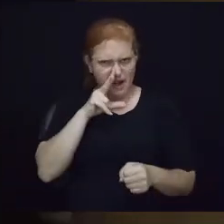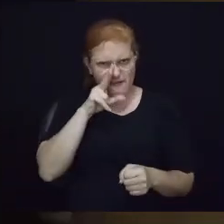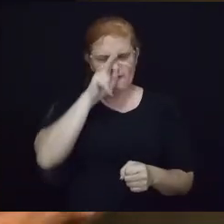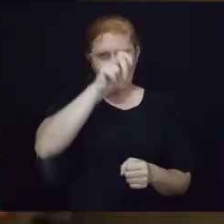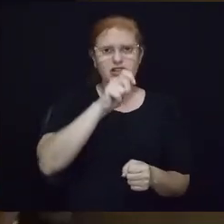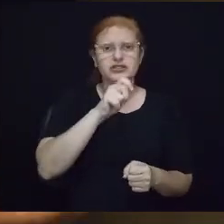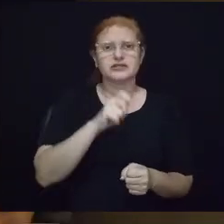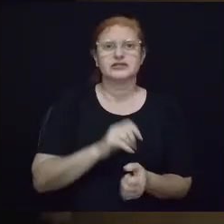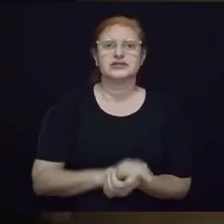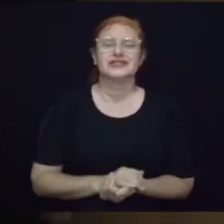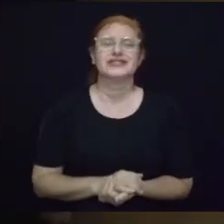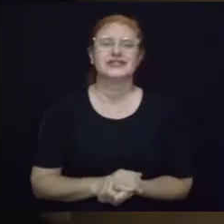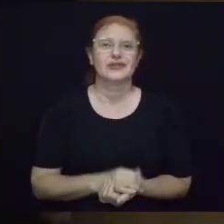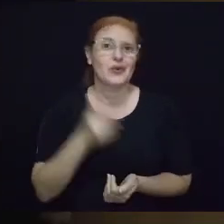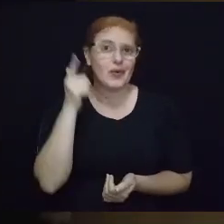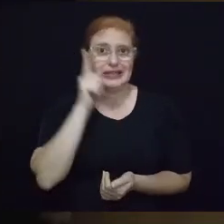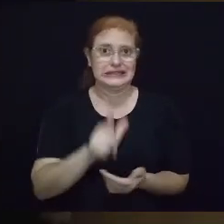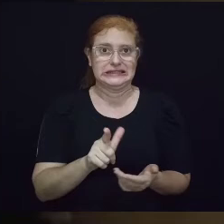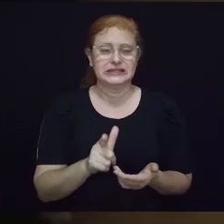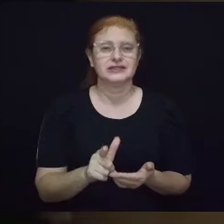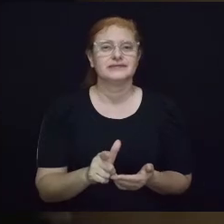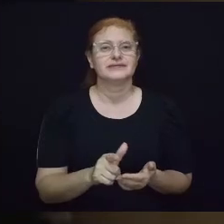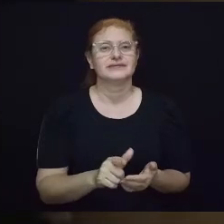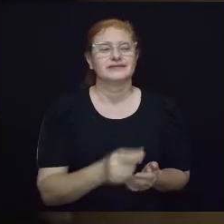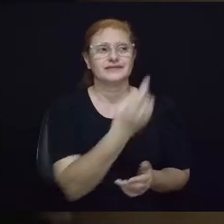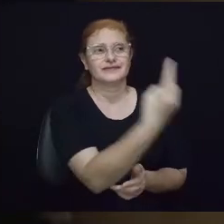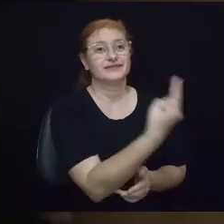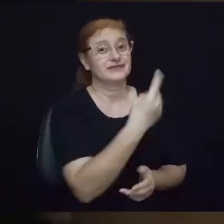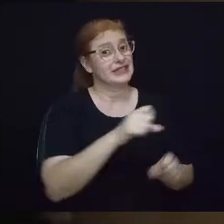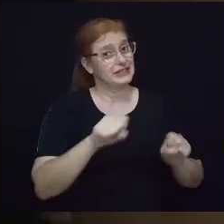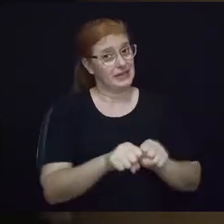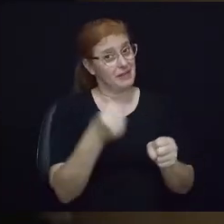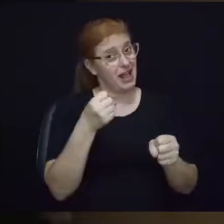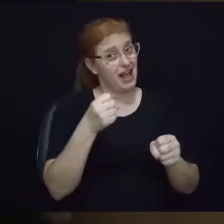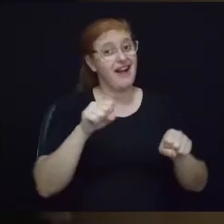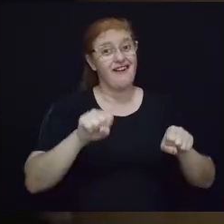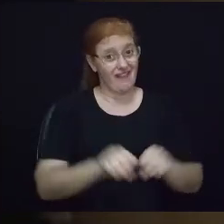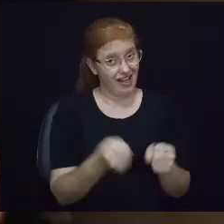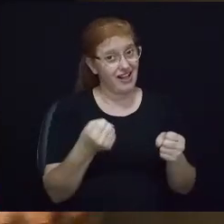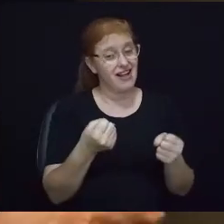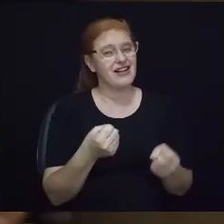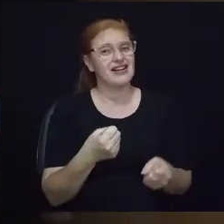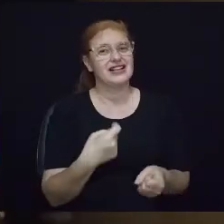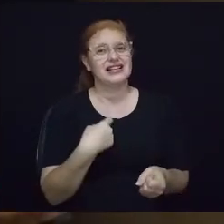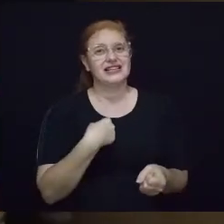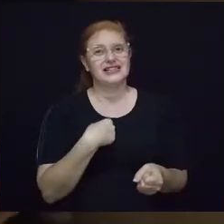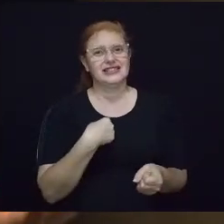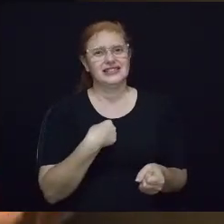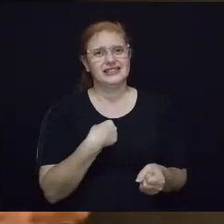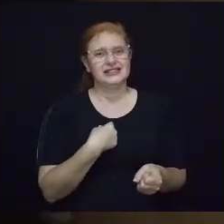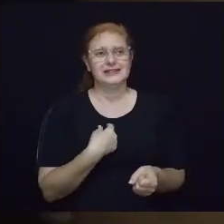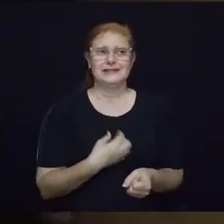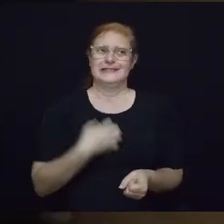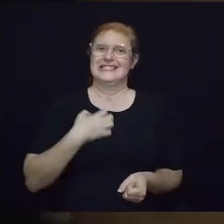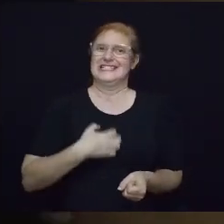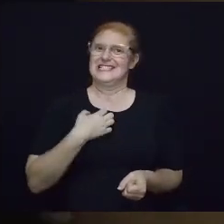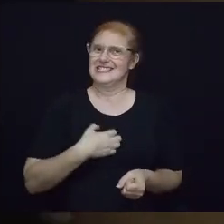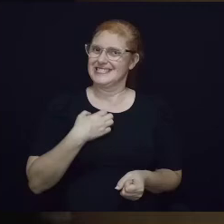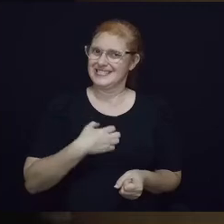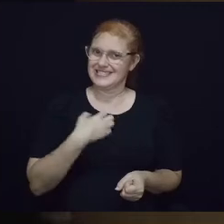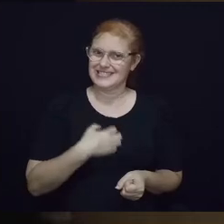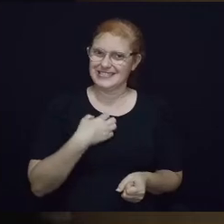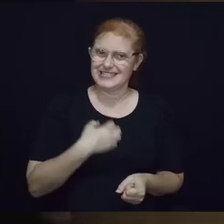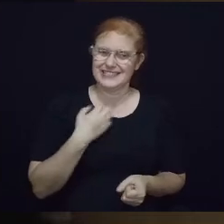negócio dava um jeito, assim. E o Chico começou a dizer, vai quebrar, Fuch, vai quebrar. E eu, ficando mais irritado, ficava